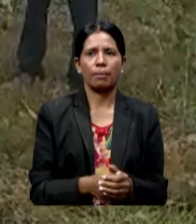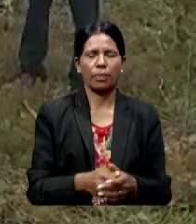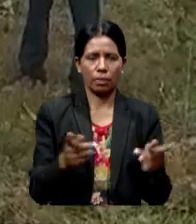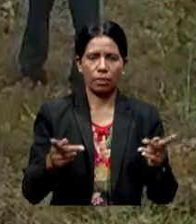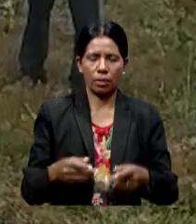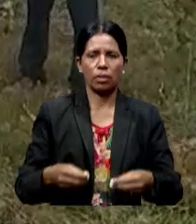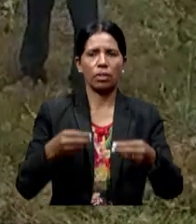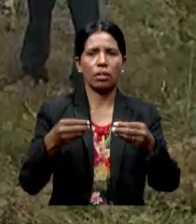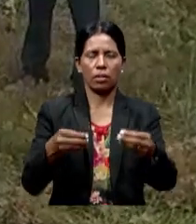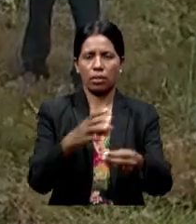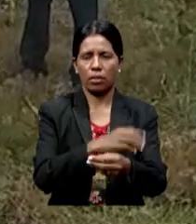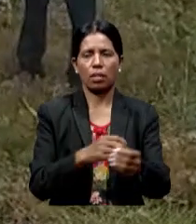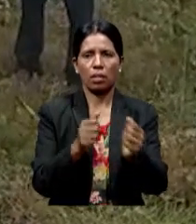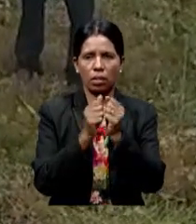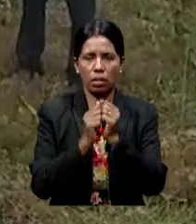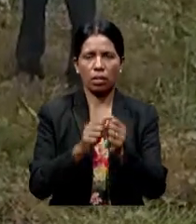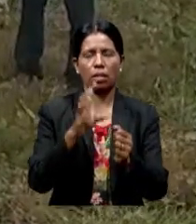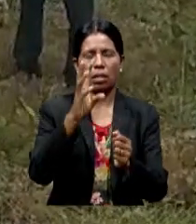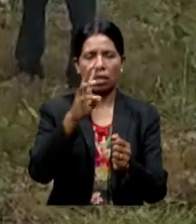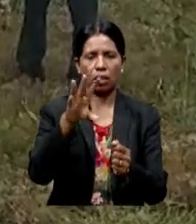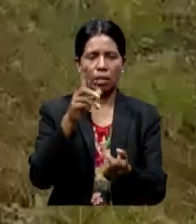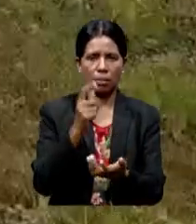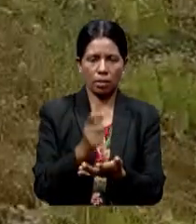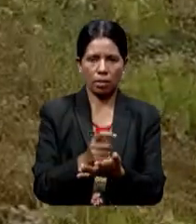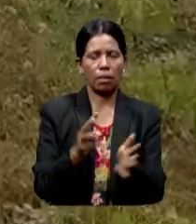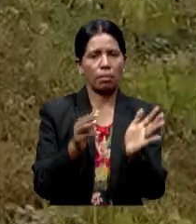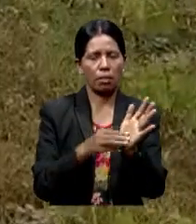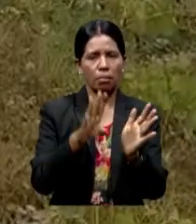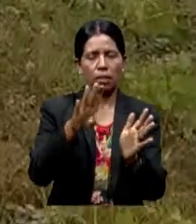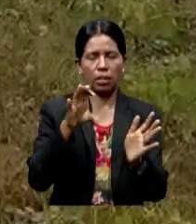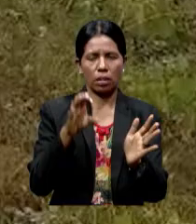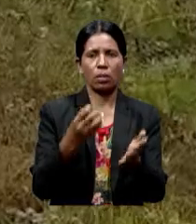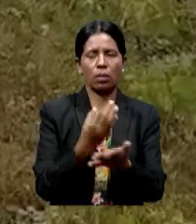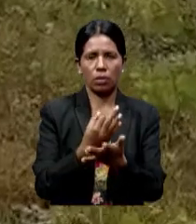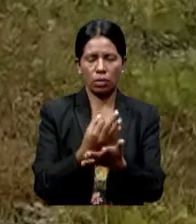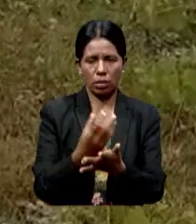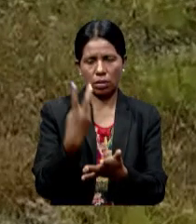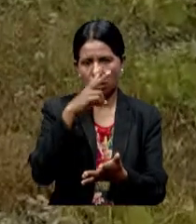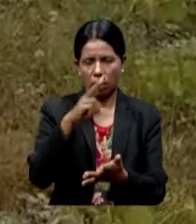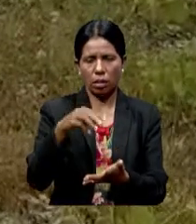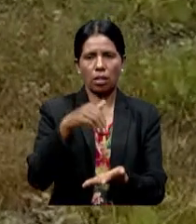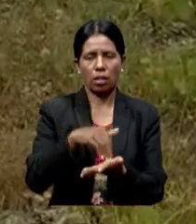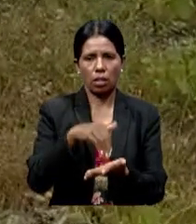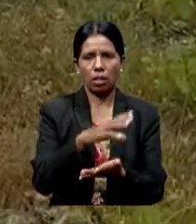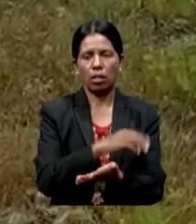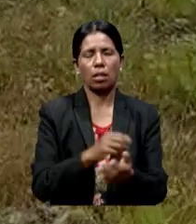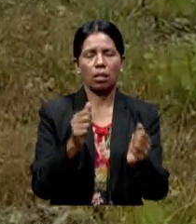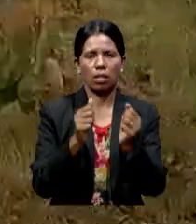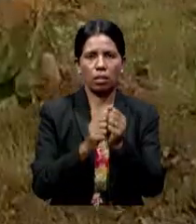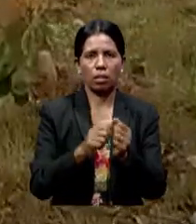se instala supesta saune hamutu kurihun ne nato sat metro kuadrado orsamentu be studu viabilidade hamutu